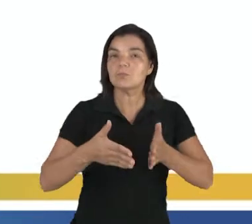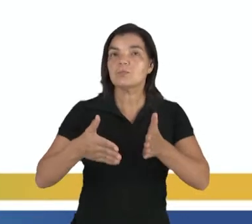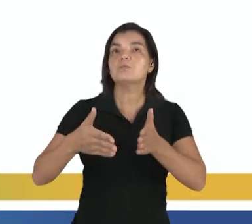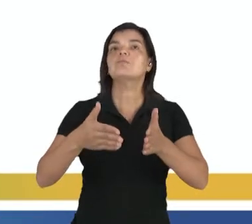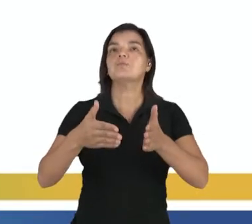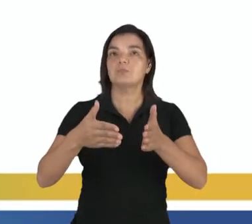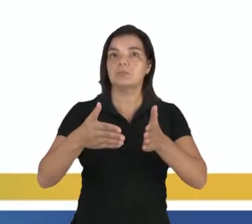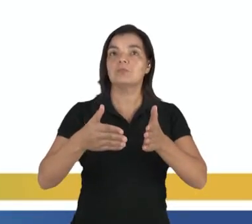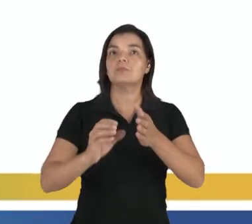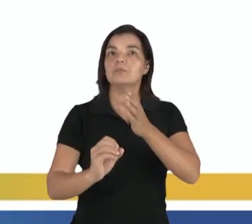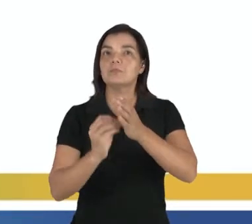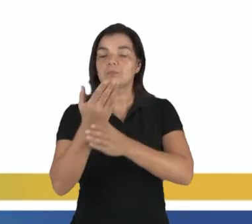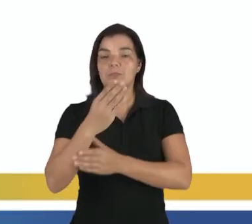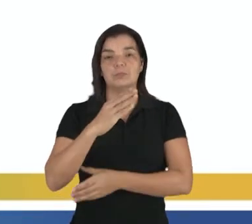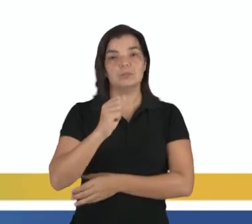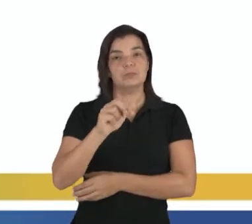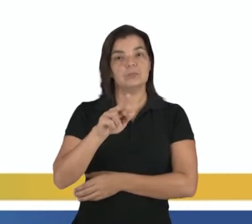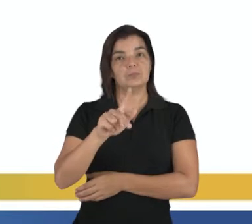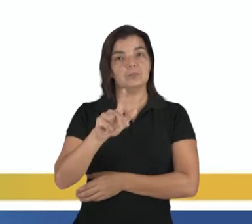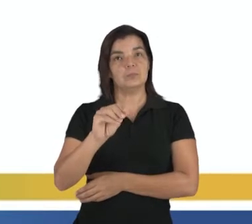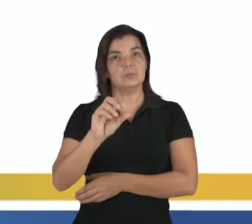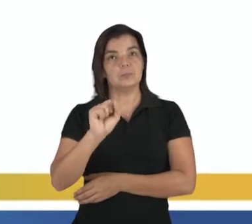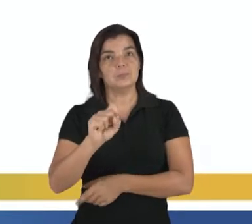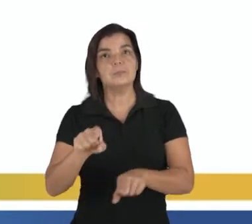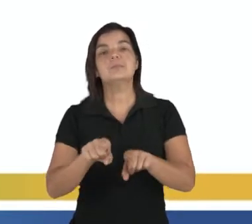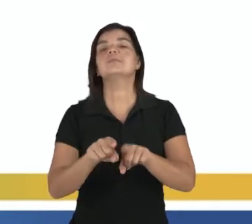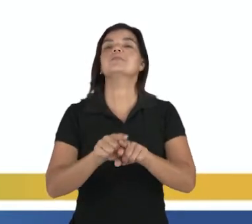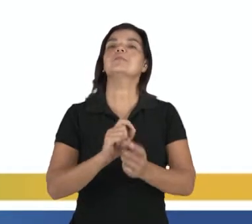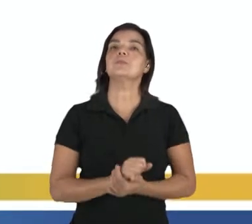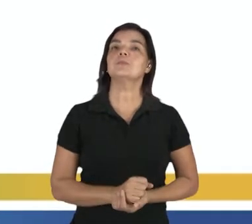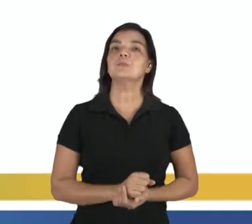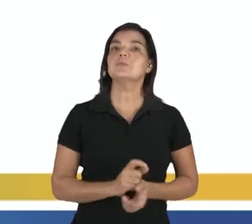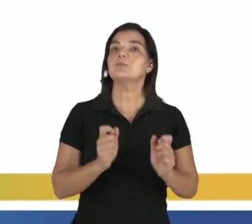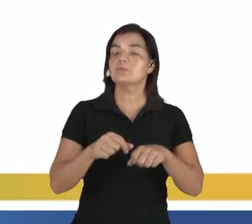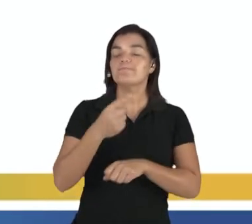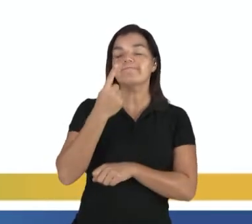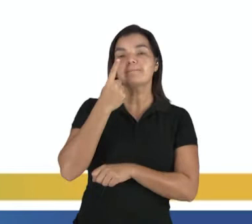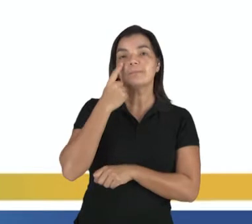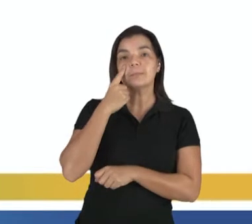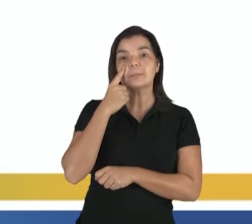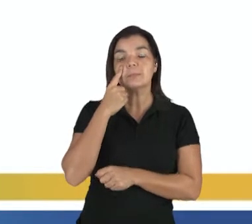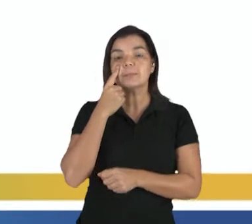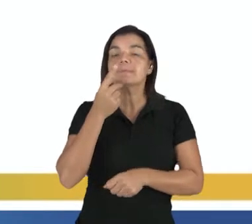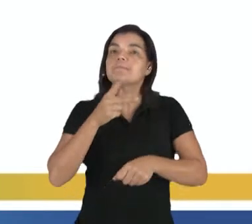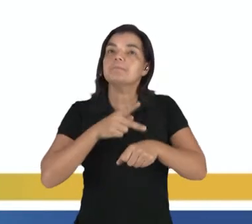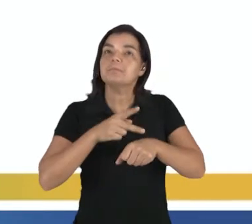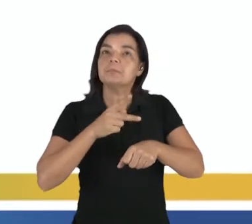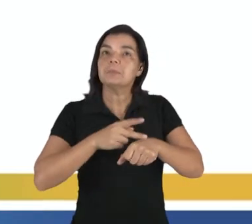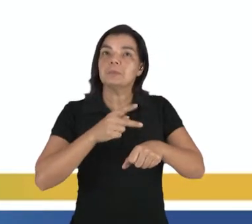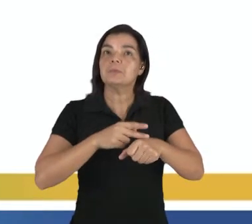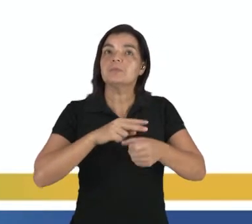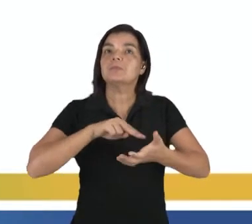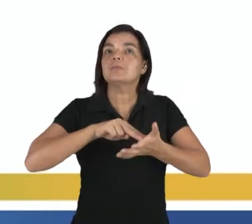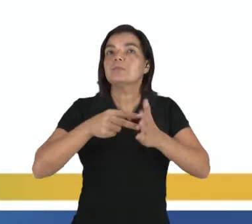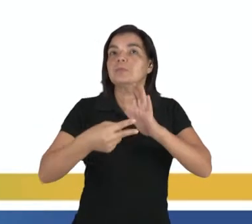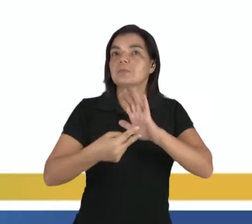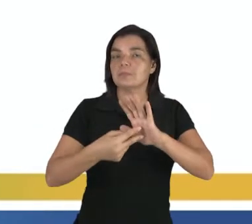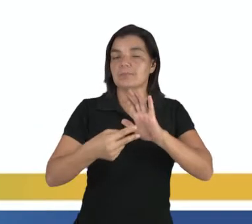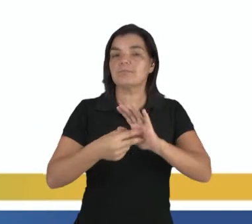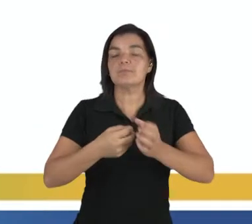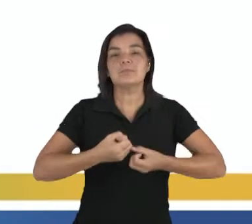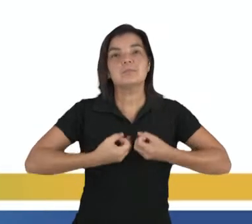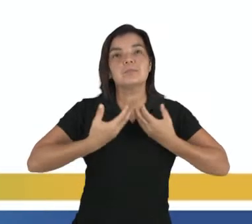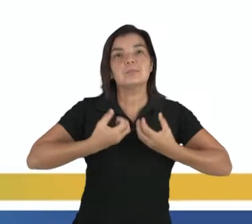O poema No Meio do Caminho foi criado por Carlos Drummond de Andrade. Podemos inferir que as pedras mencionadas